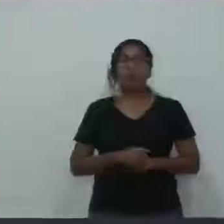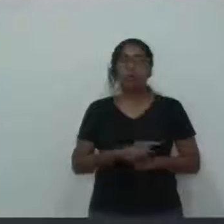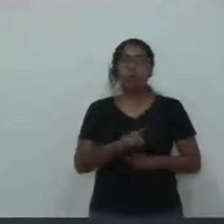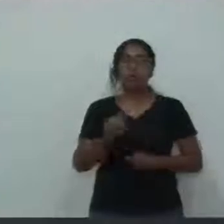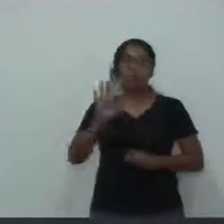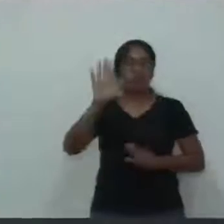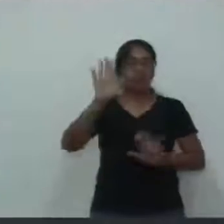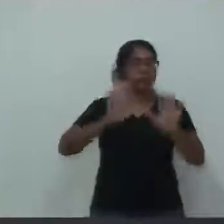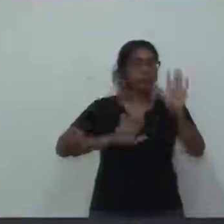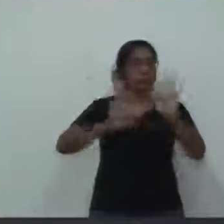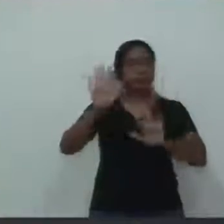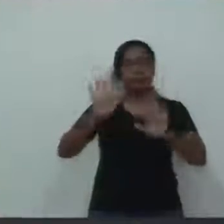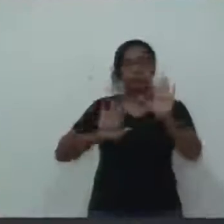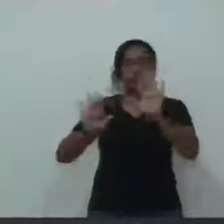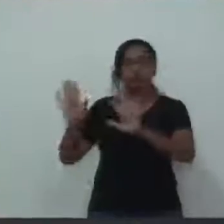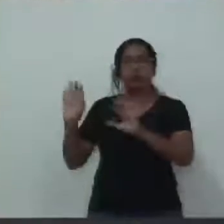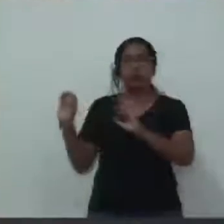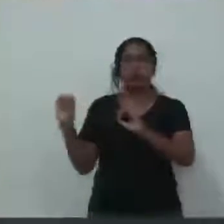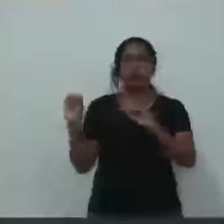Nenhum dos senhores vereadores querendo